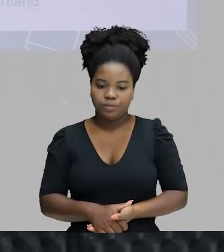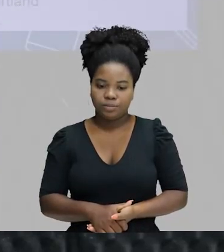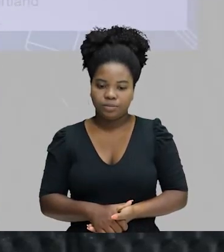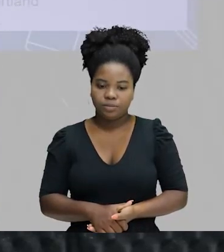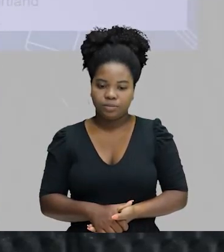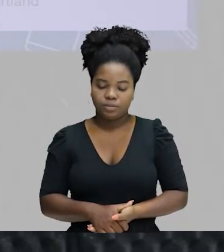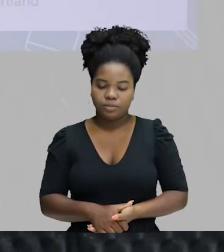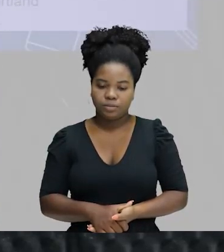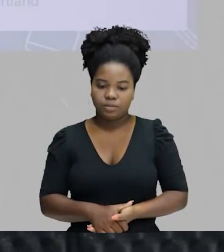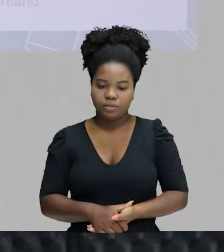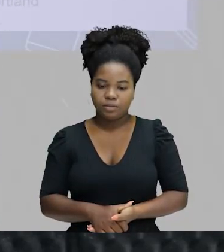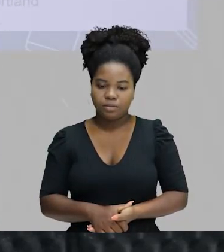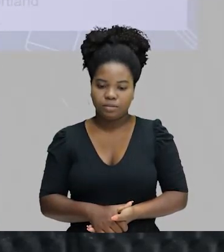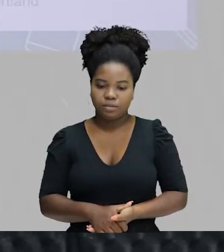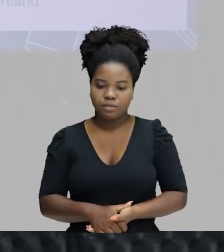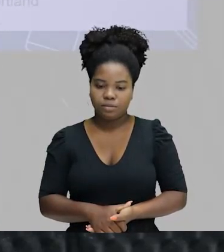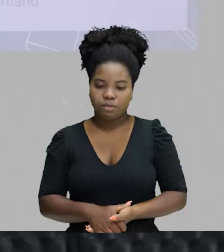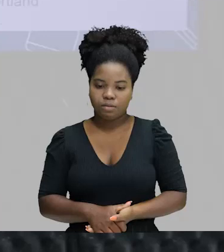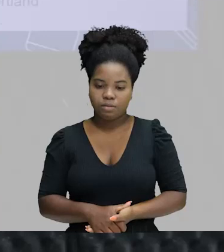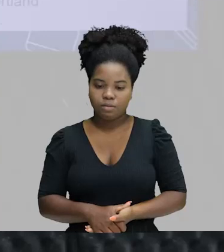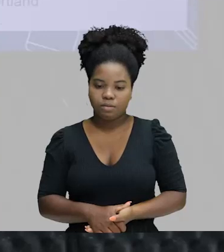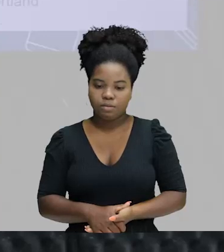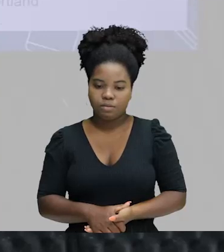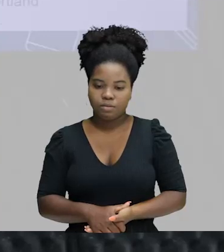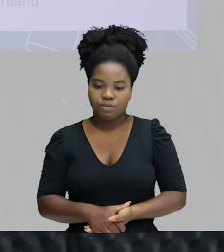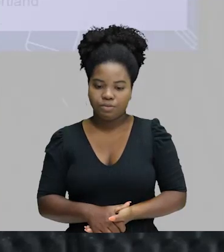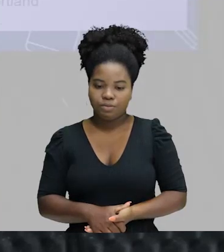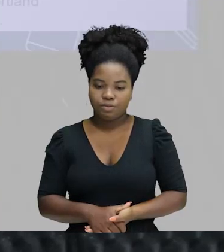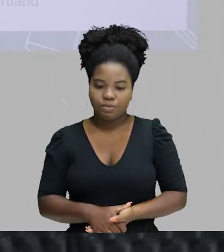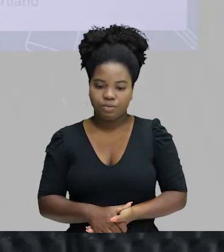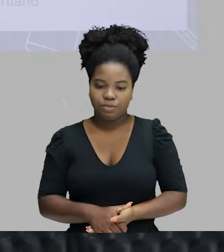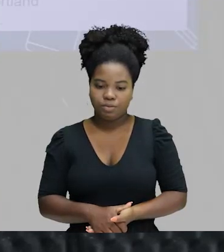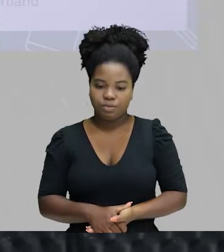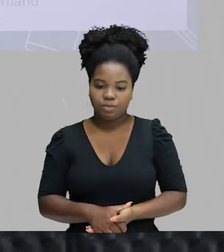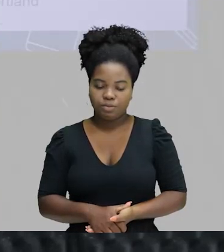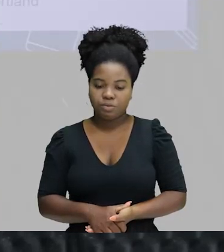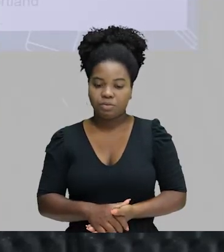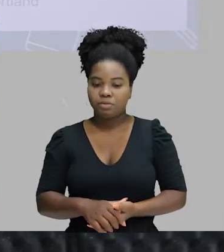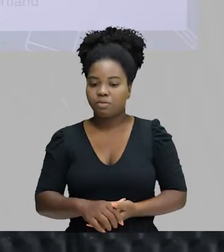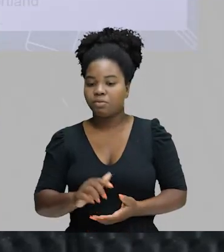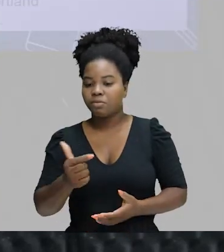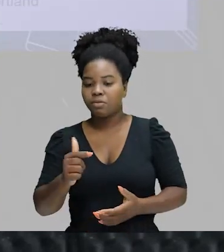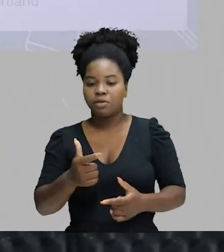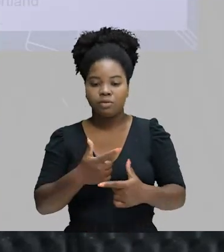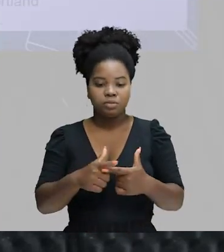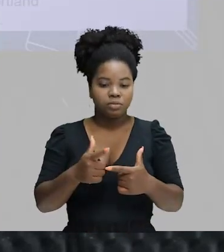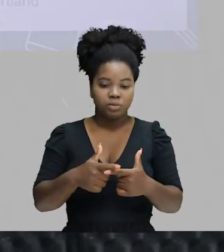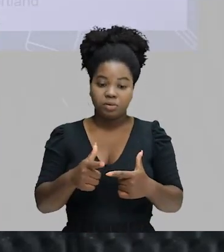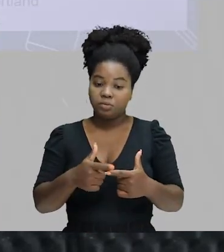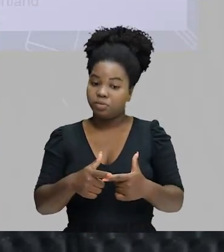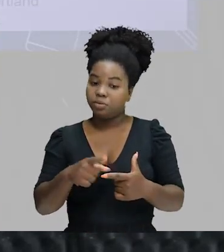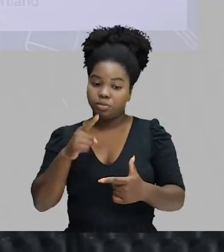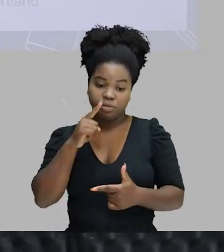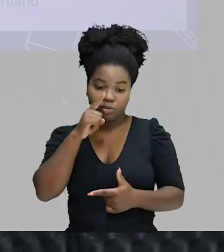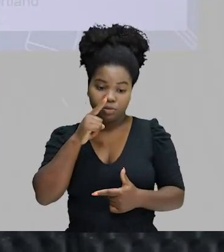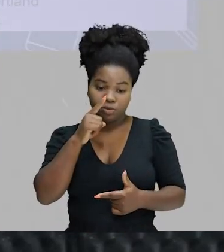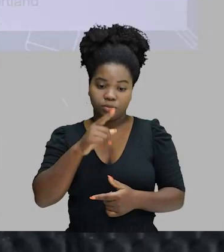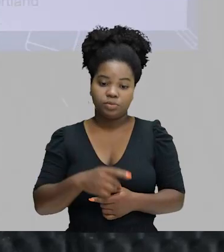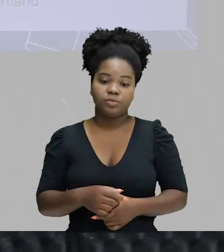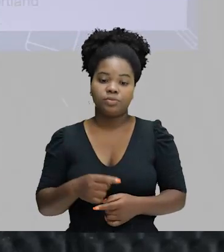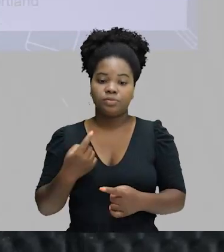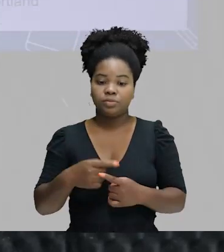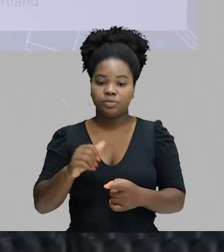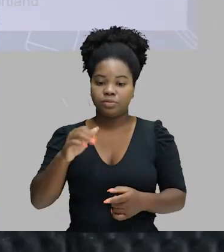ser atóxico, ou seja, não gera nenhum problema, né, não gera nenhuma toxicidade. O PVA